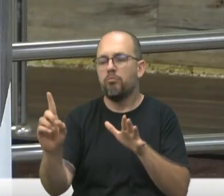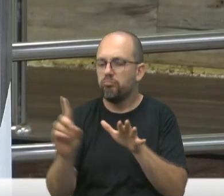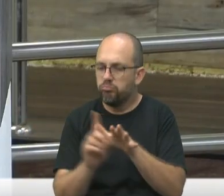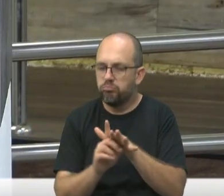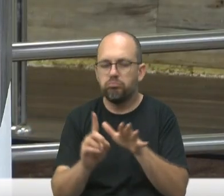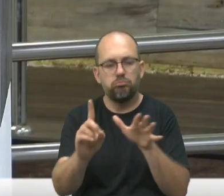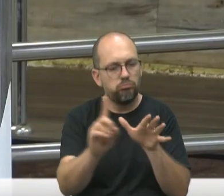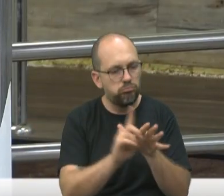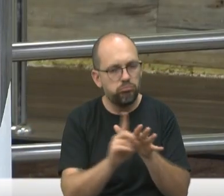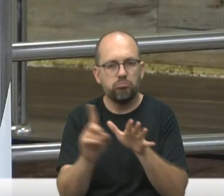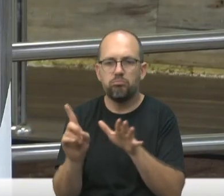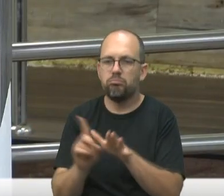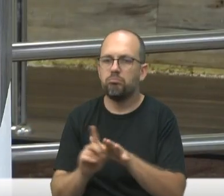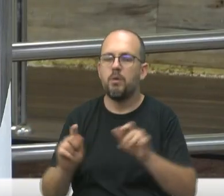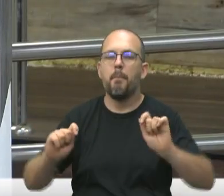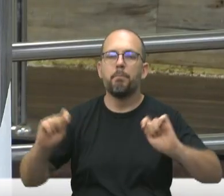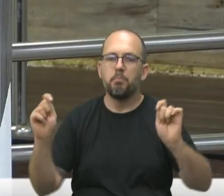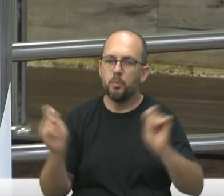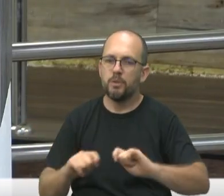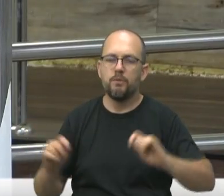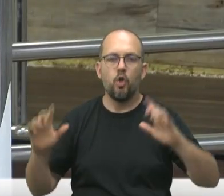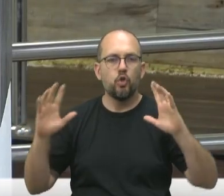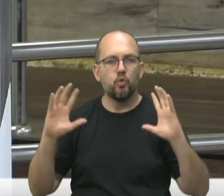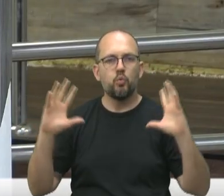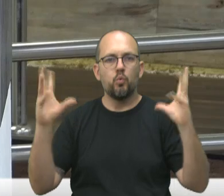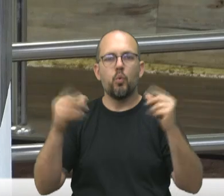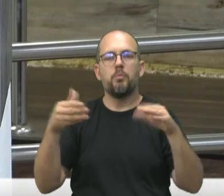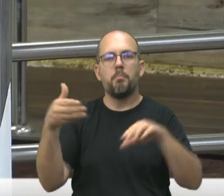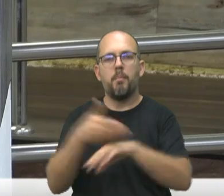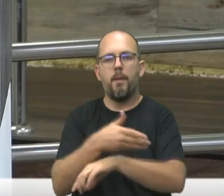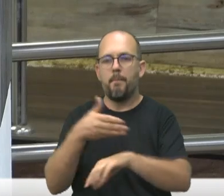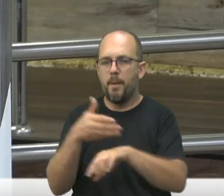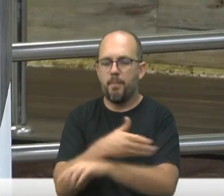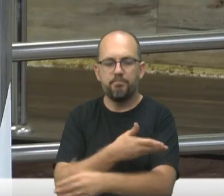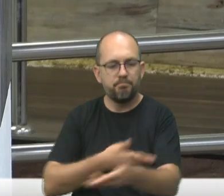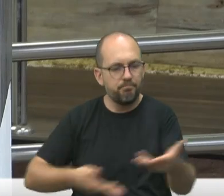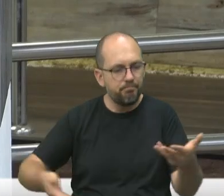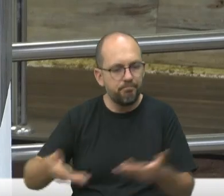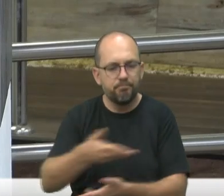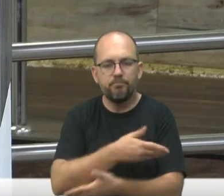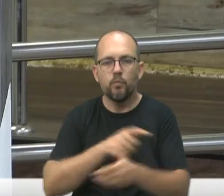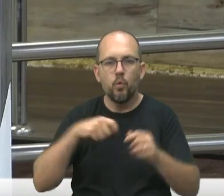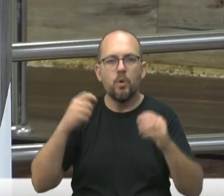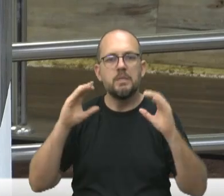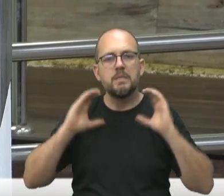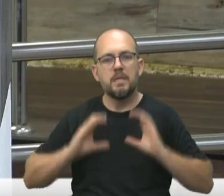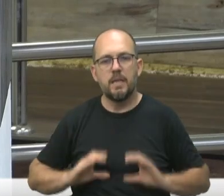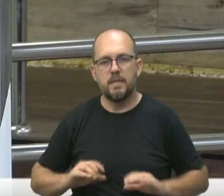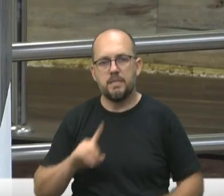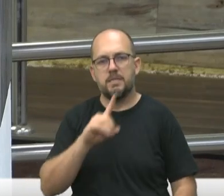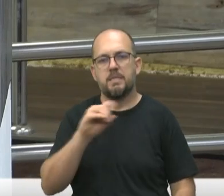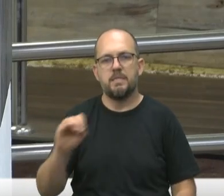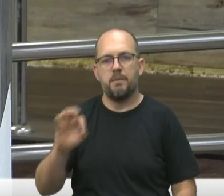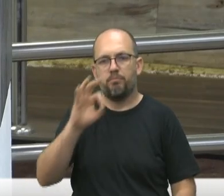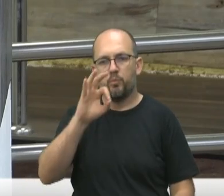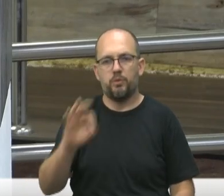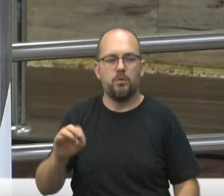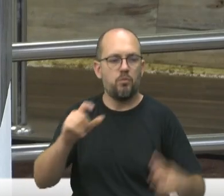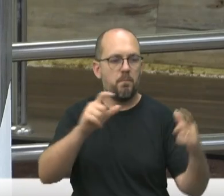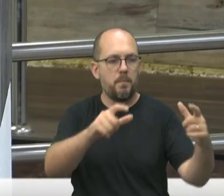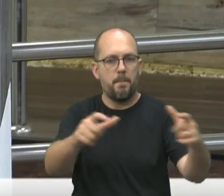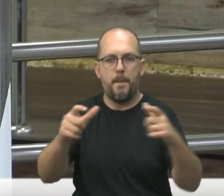da possibilidade de ter todos participando com cidadania plena na cidade, nos espaços